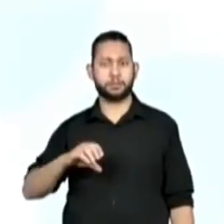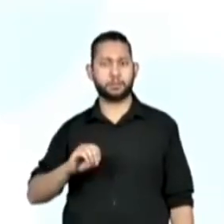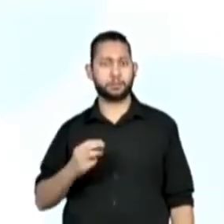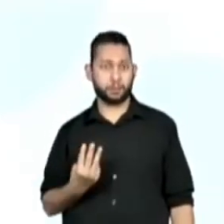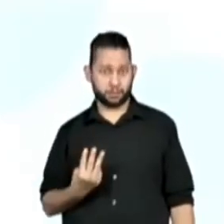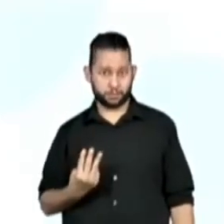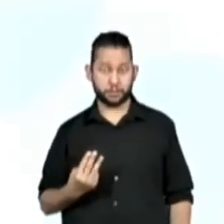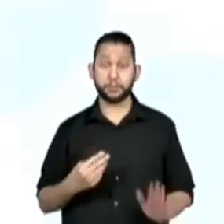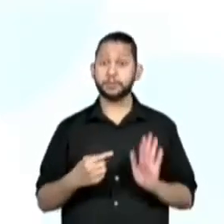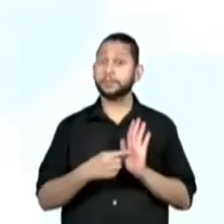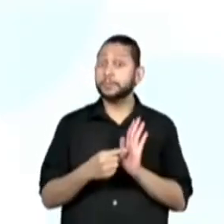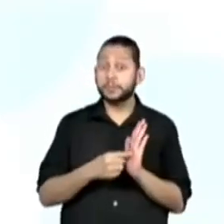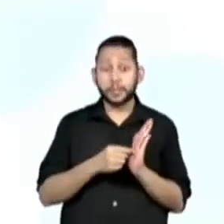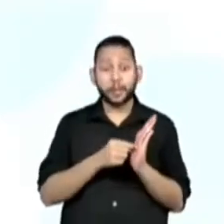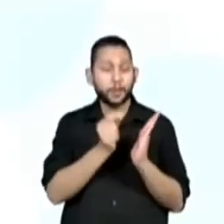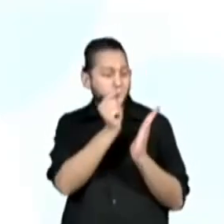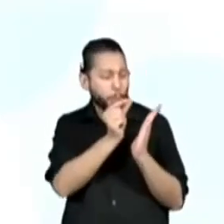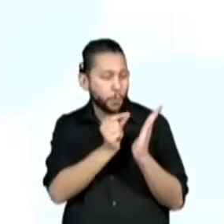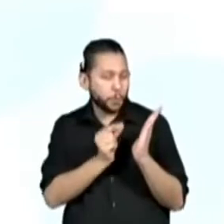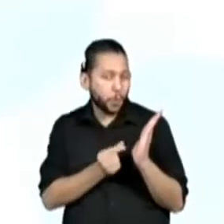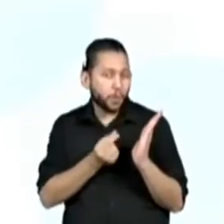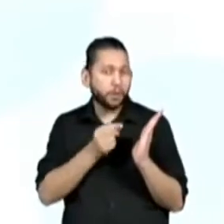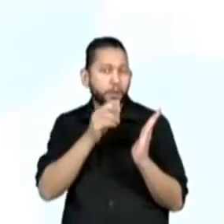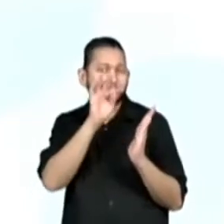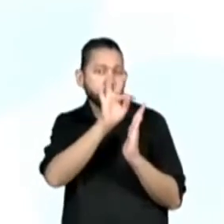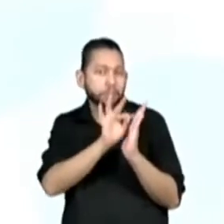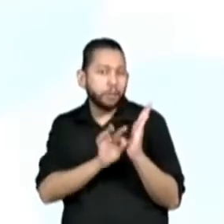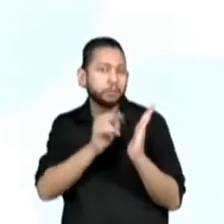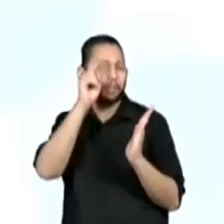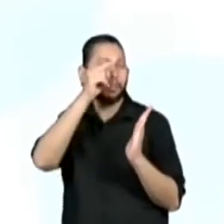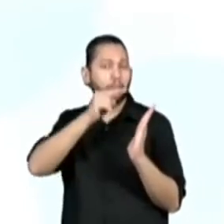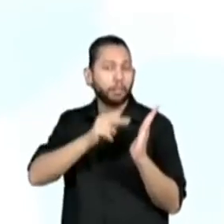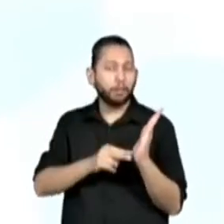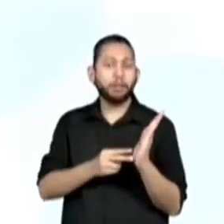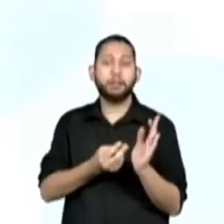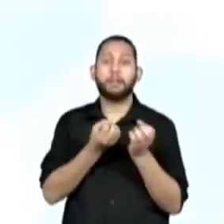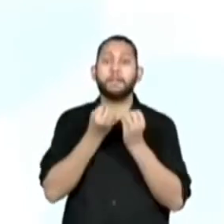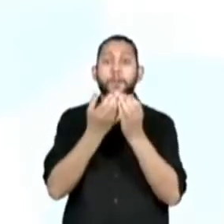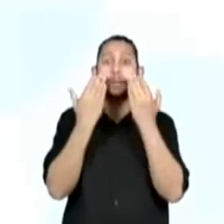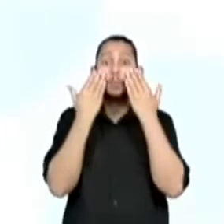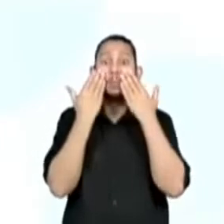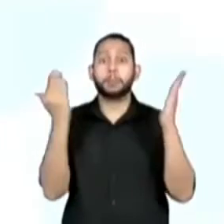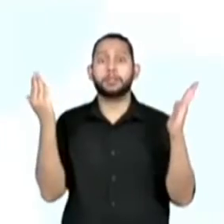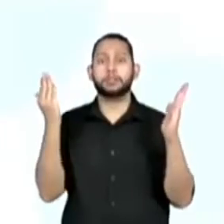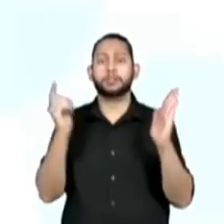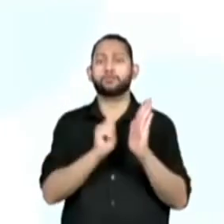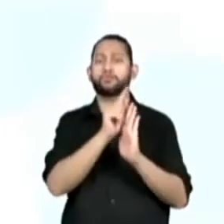informações explícitas em textos de diferentes gêneros textuais.